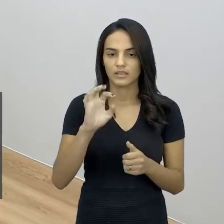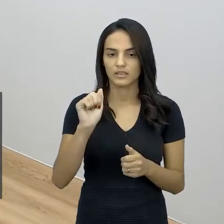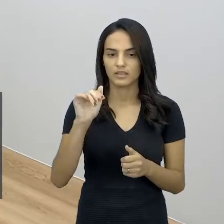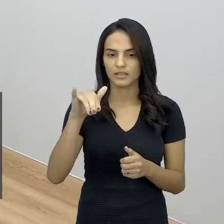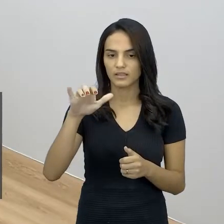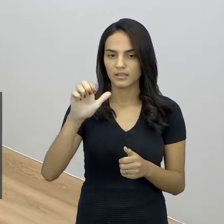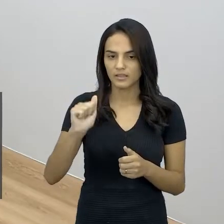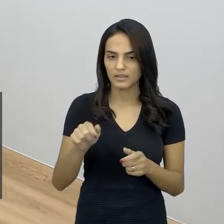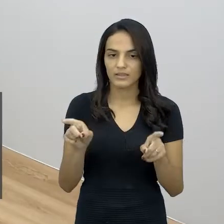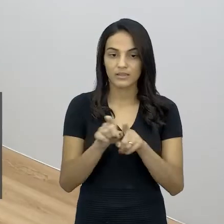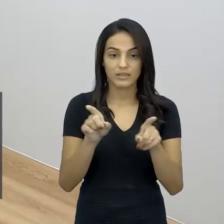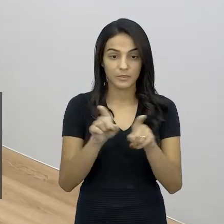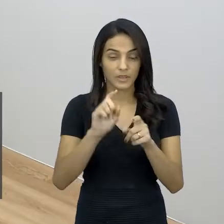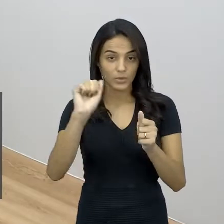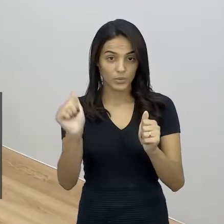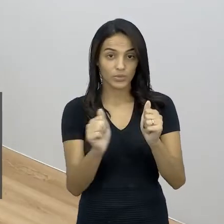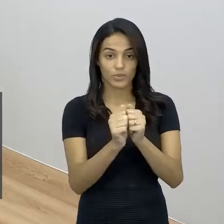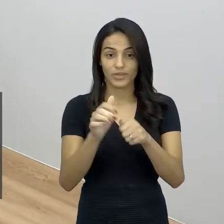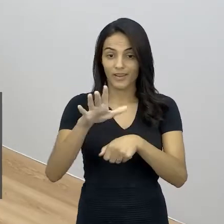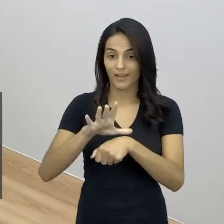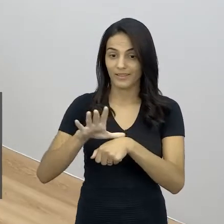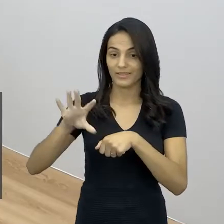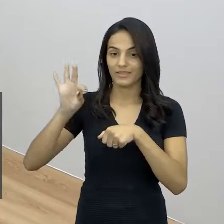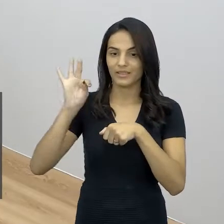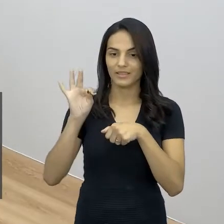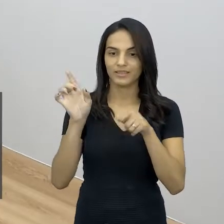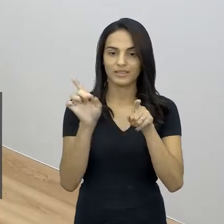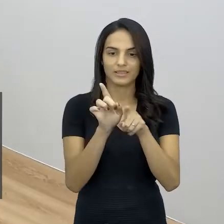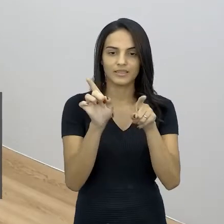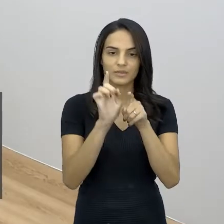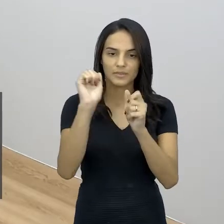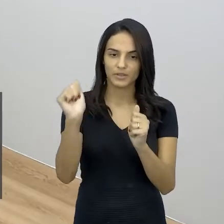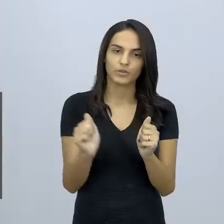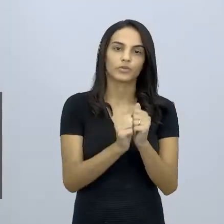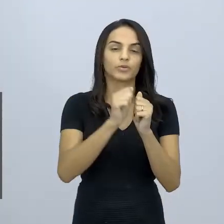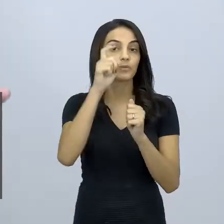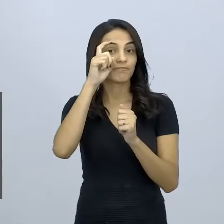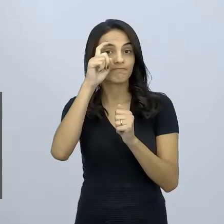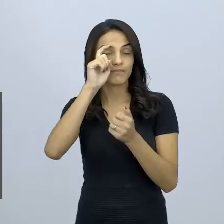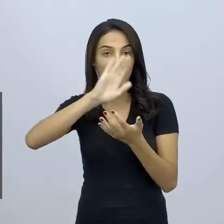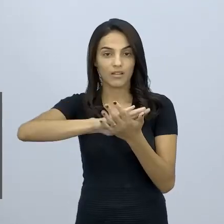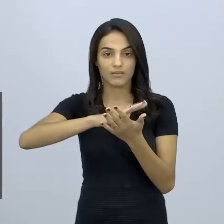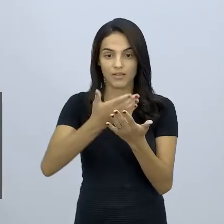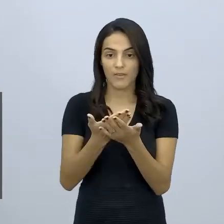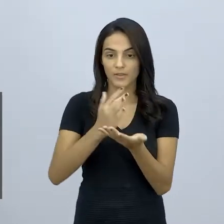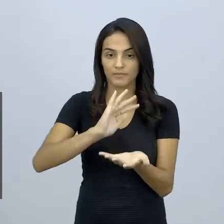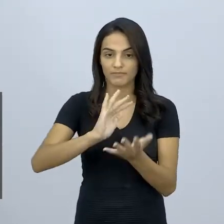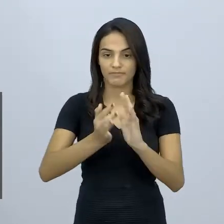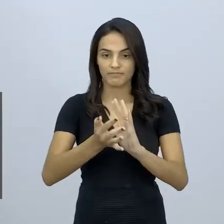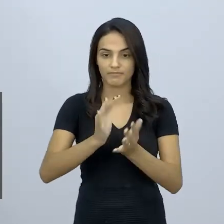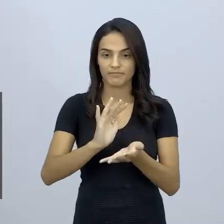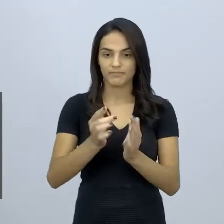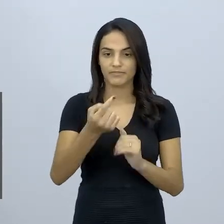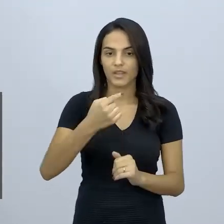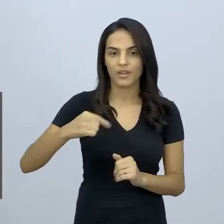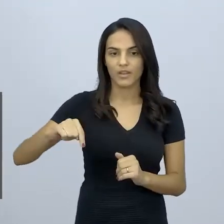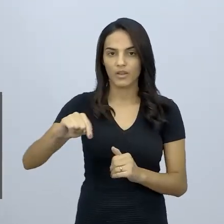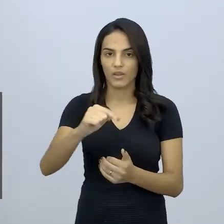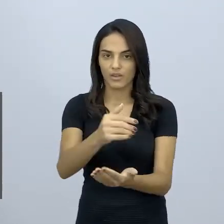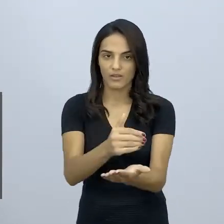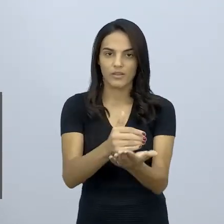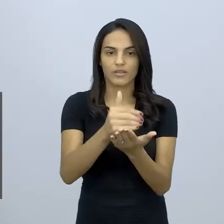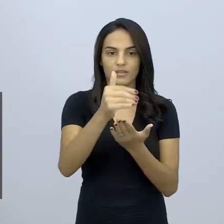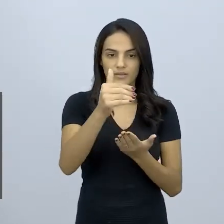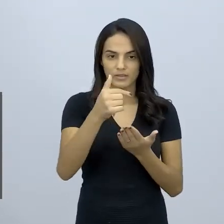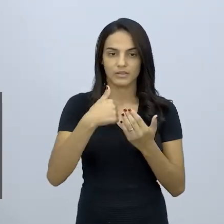estamos com a Thalita e também com o Matheus, os nossos intérpretes de Libras, e nós vamos iniciar fazendo